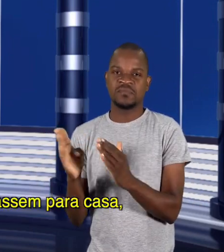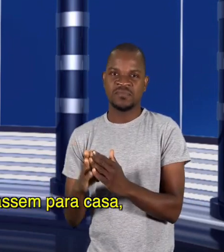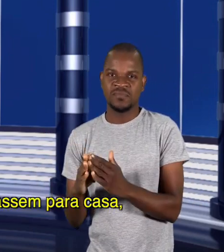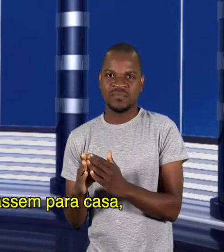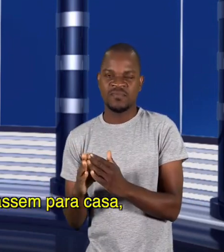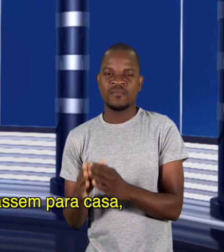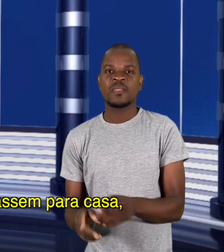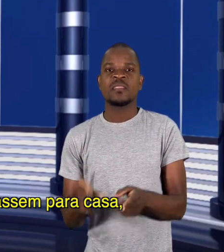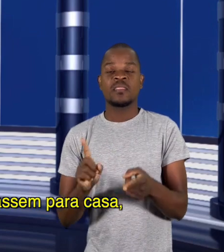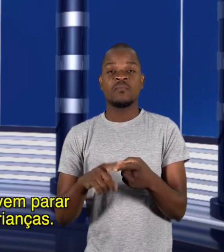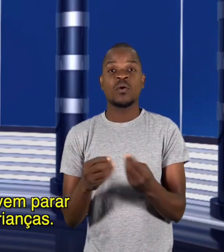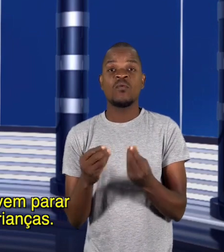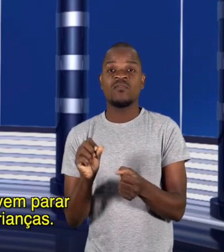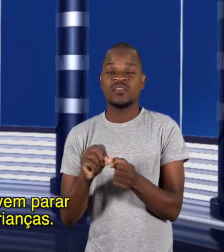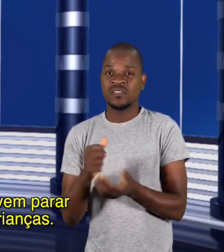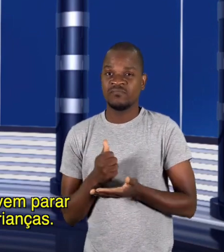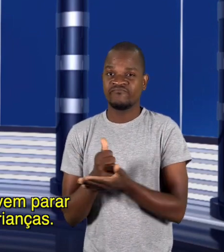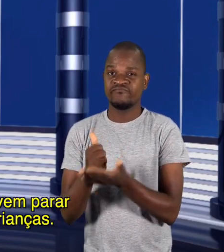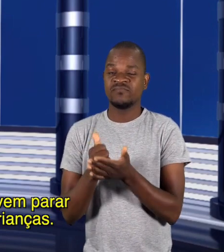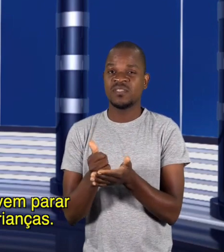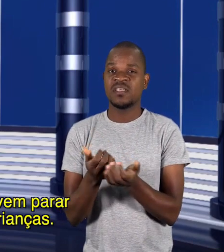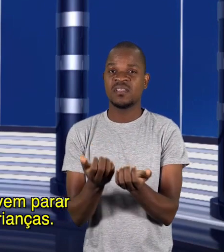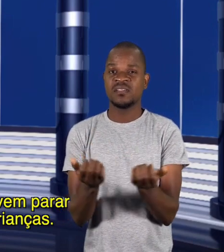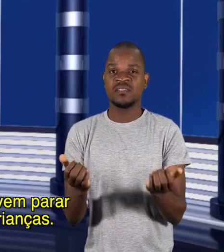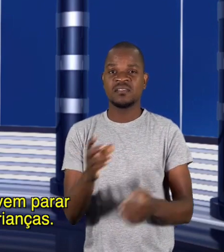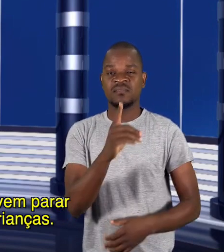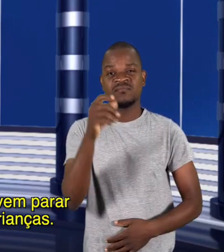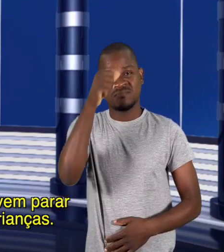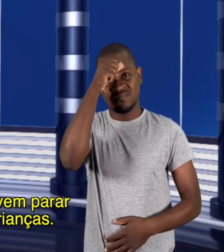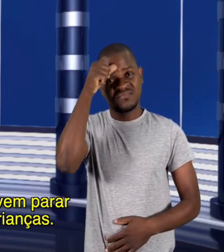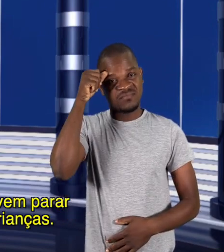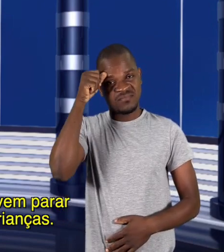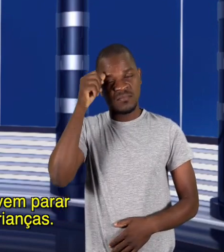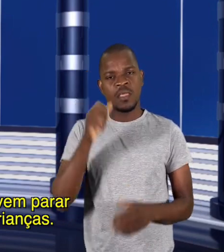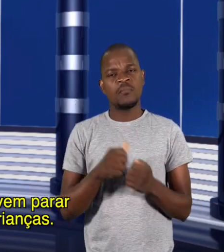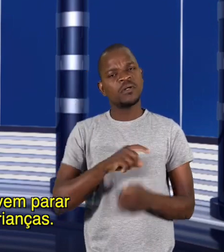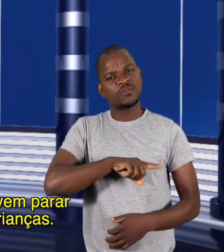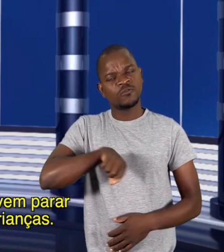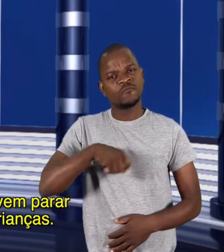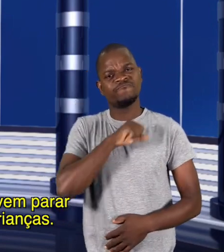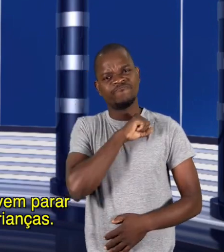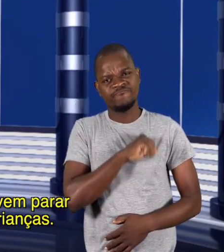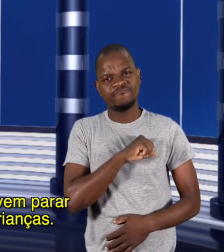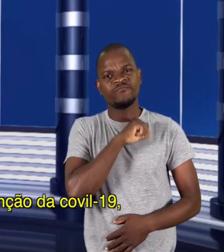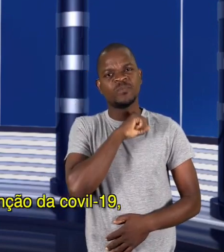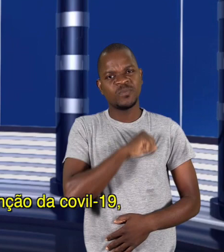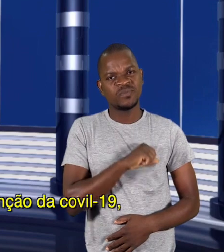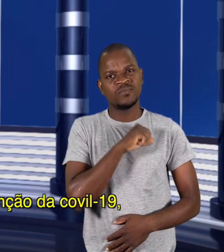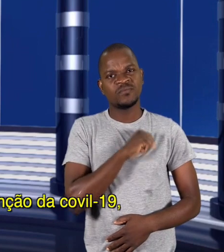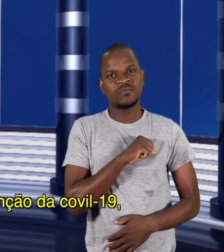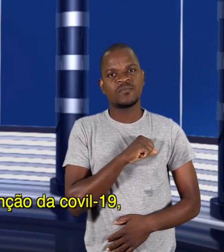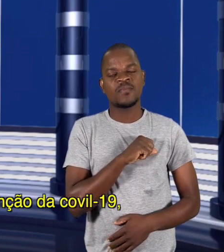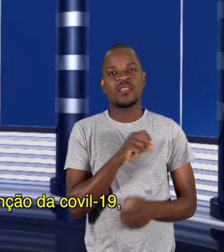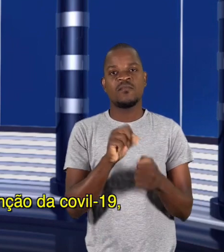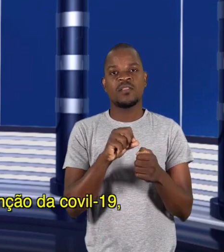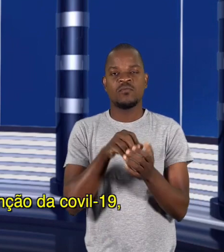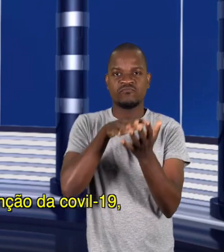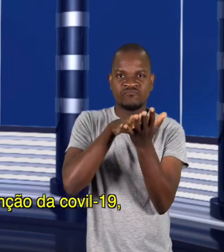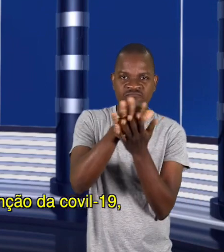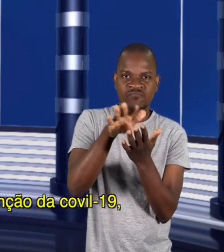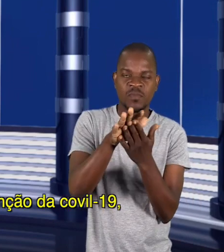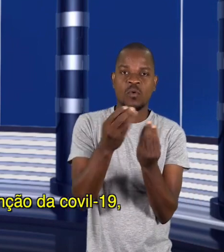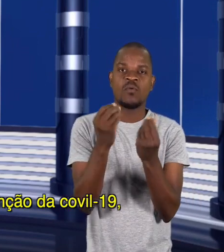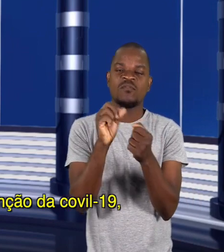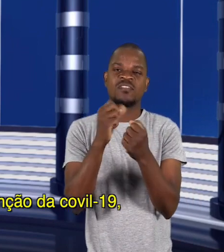mães voltassem para casa, mas, ao mesmo tempo, elas não podem parar porque têm que sustentar as crianças. Então, nós estamos a fazer algum trabalho